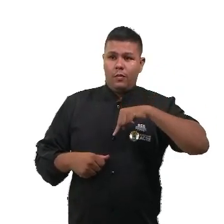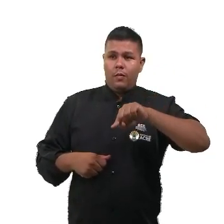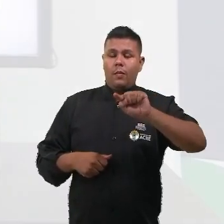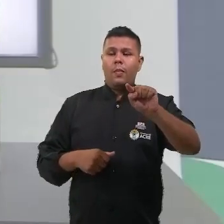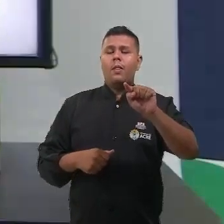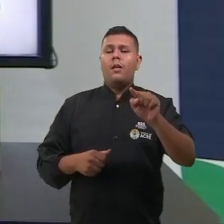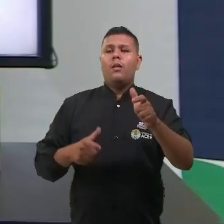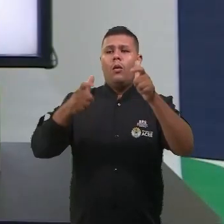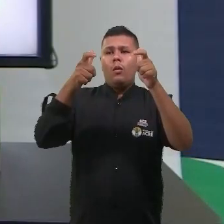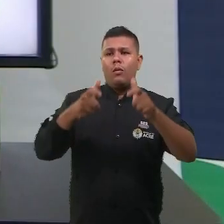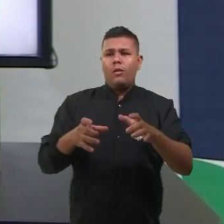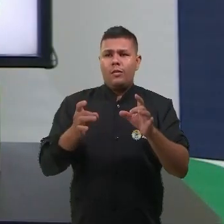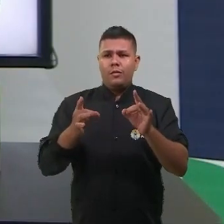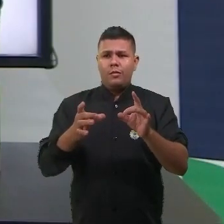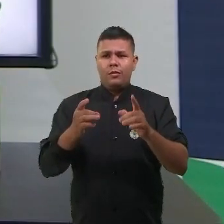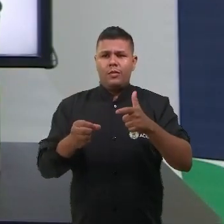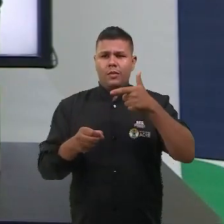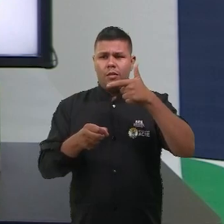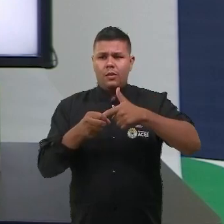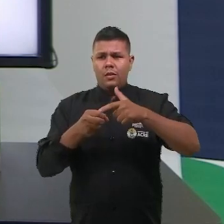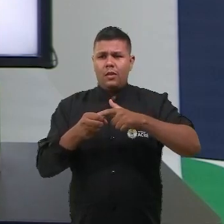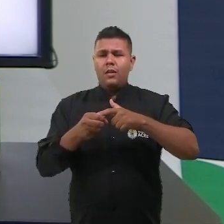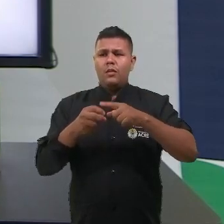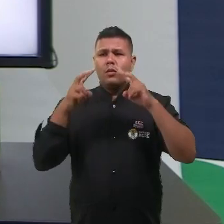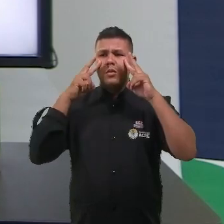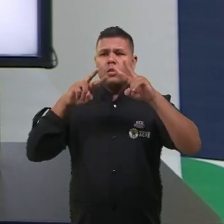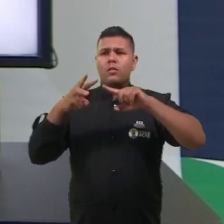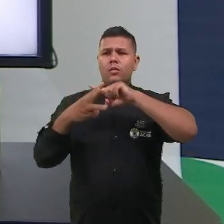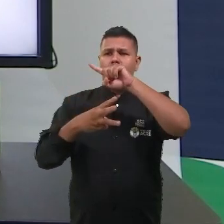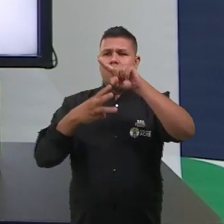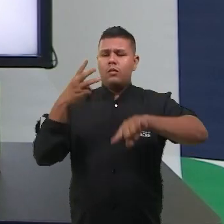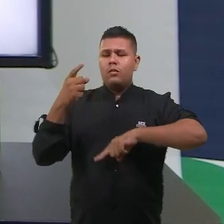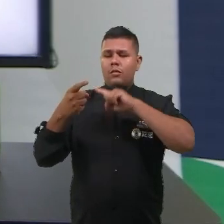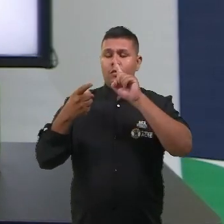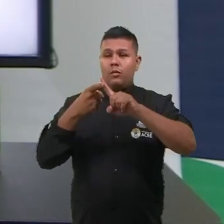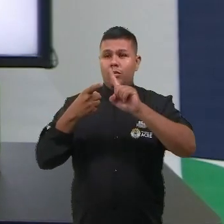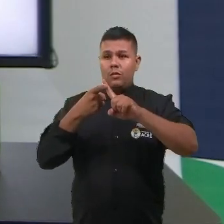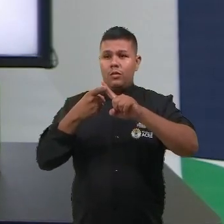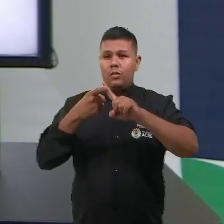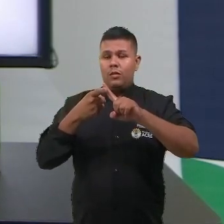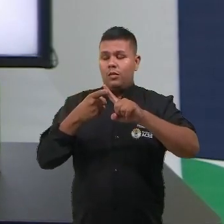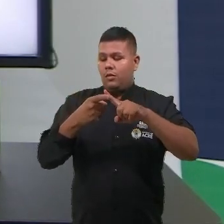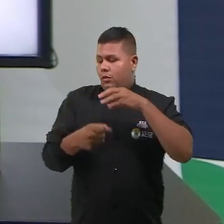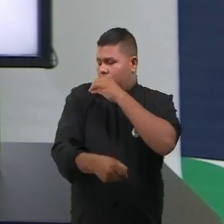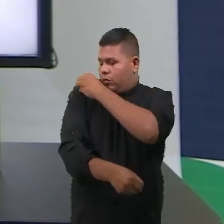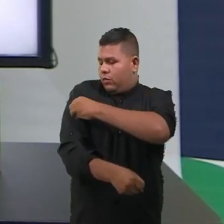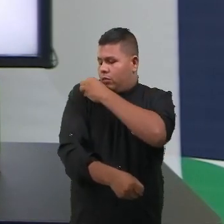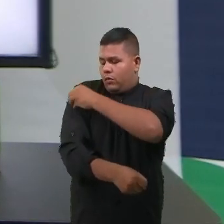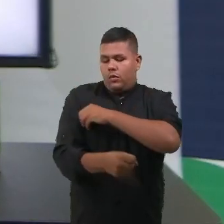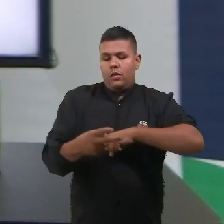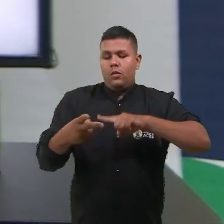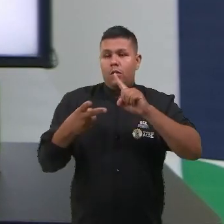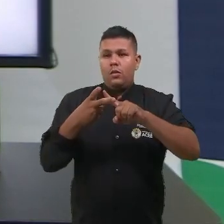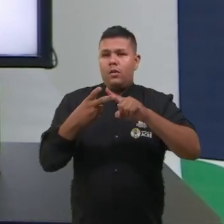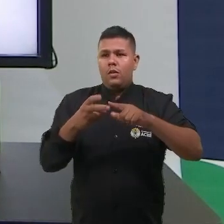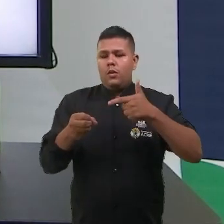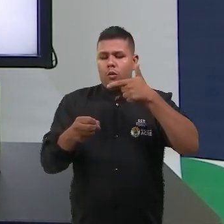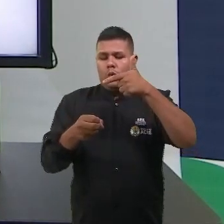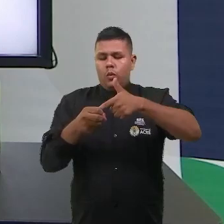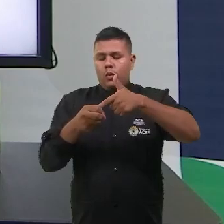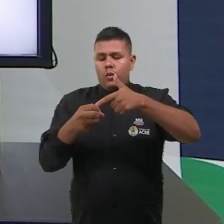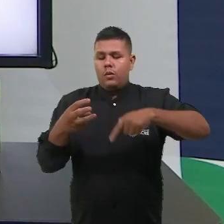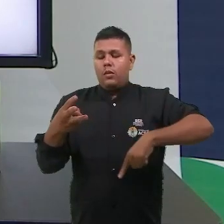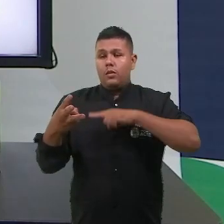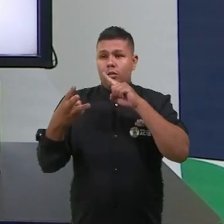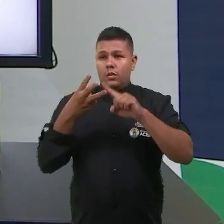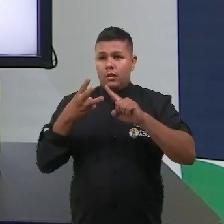gasolina, você vê praticamente 3 coisas: etanol, gasolina e diesel. E